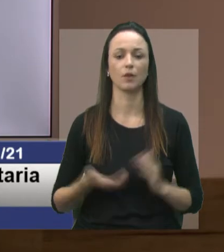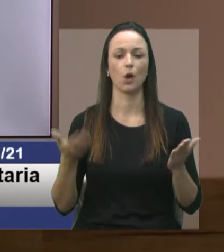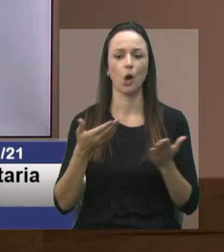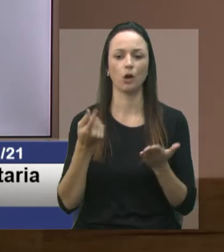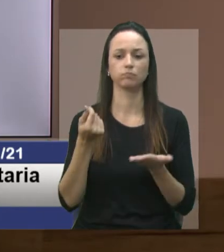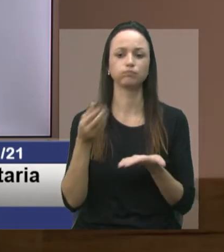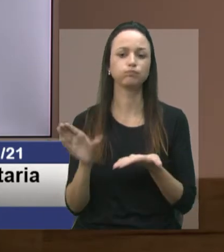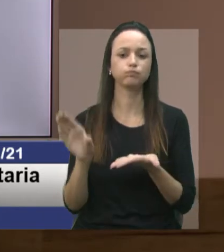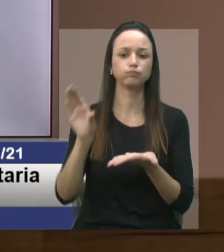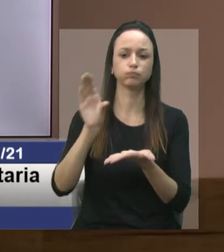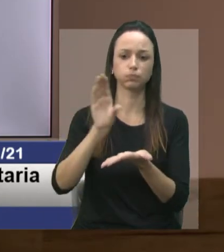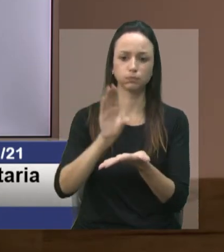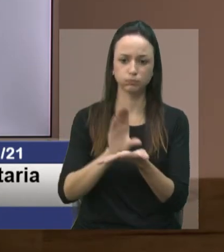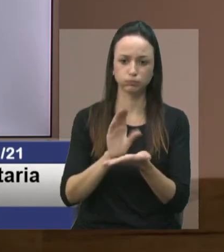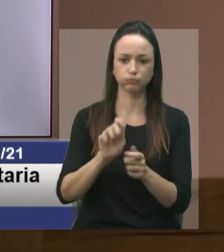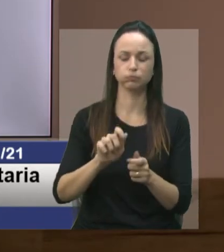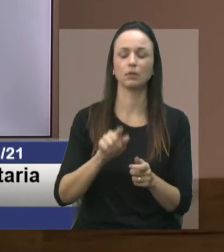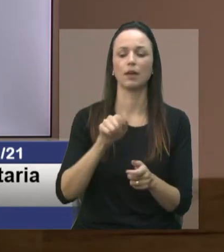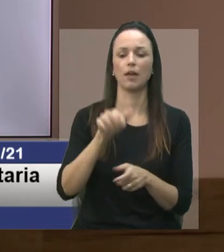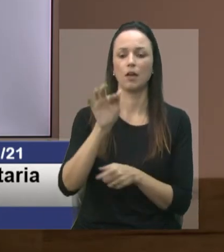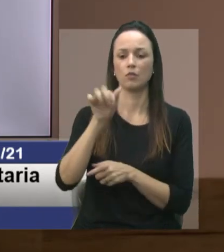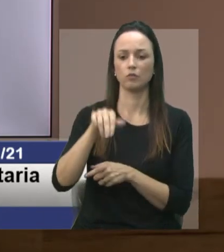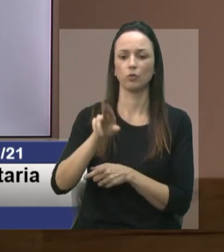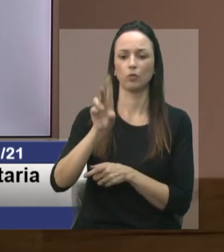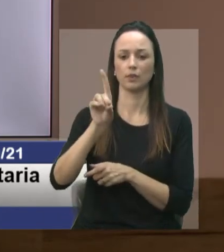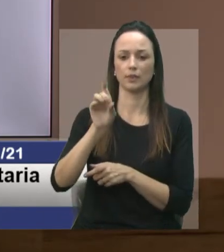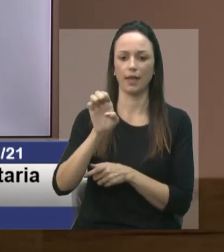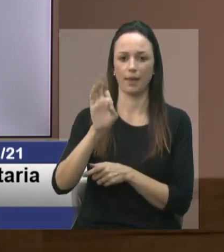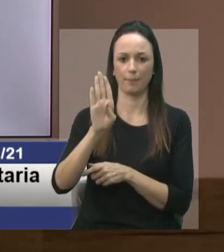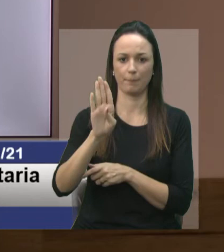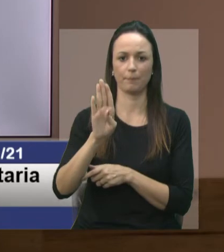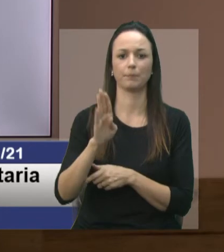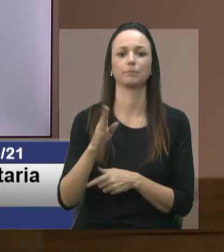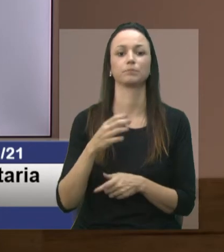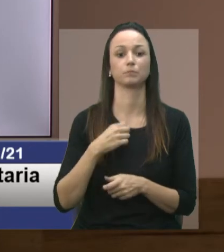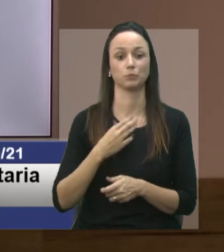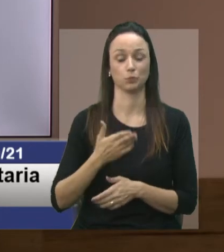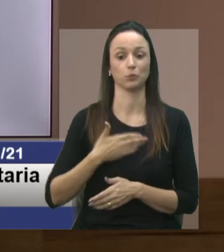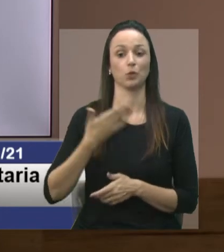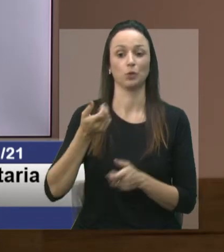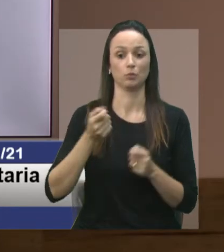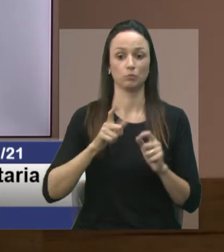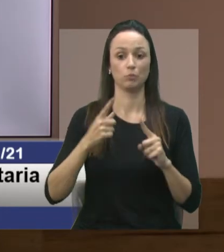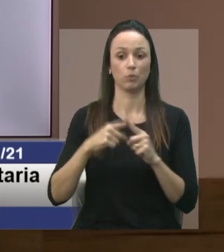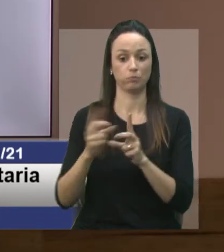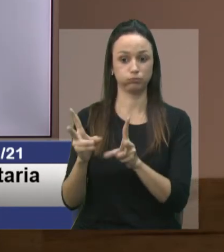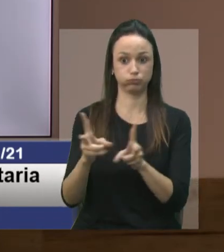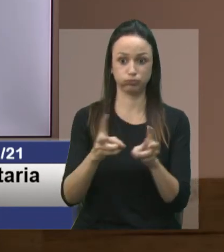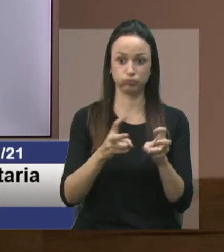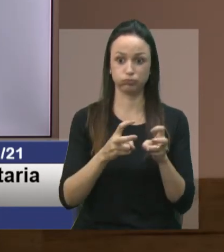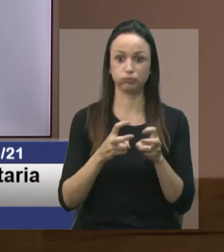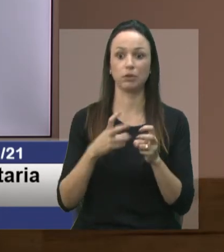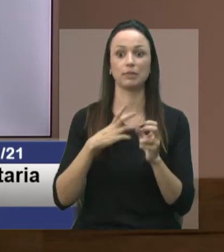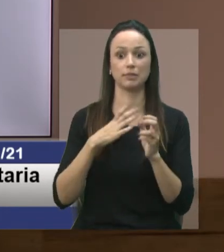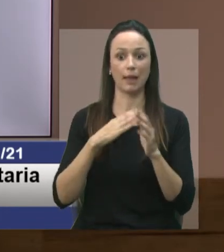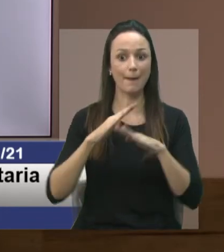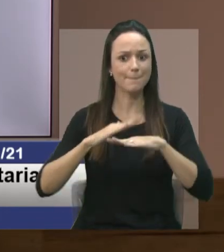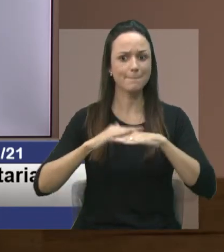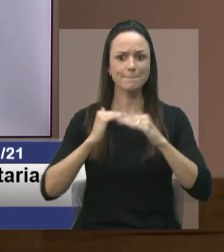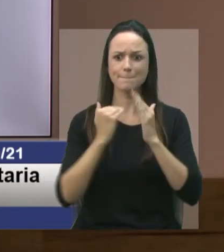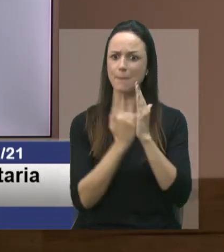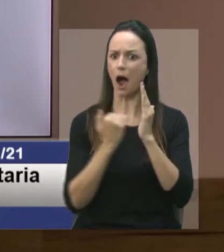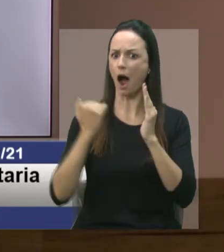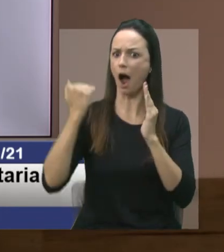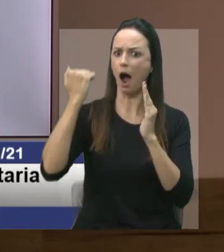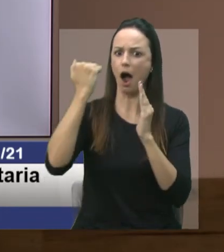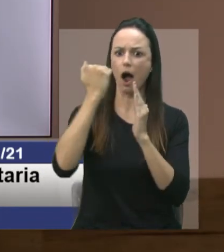Aplicação do Fundeb. O Fundeb esse ano está surpreendendo muito em sua arrecadação, está muito superior ao que nós